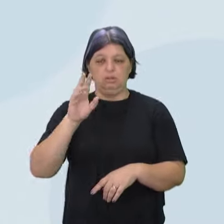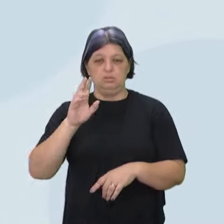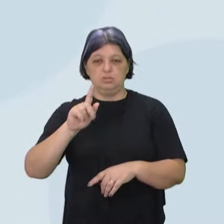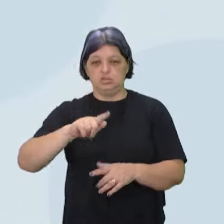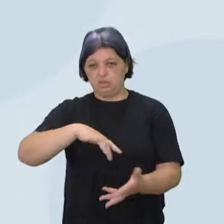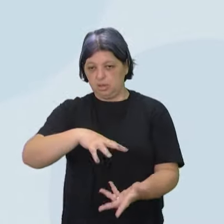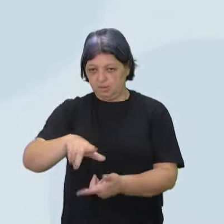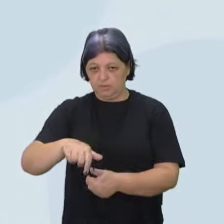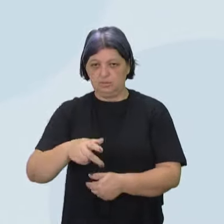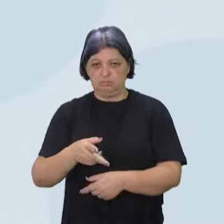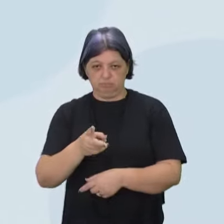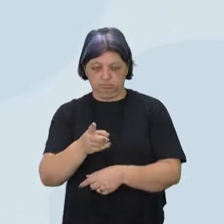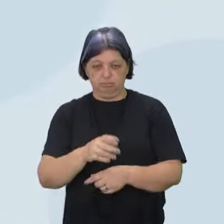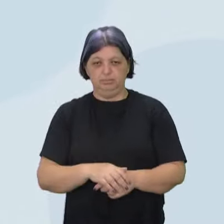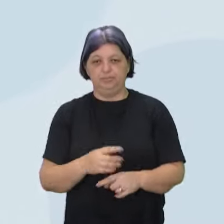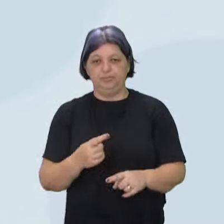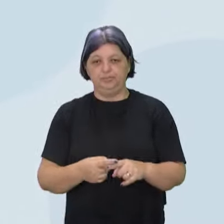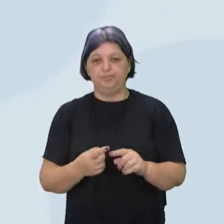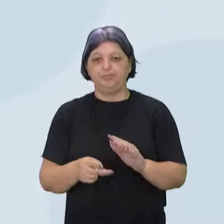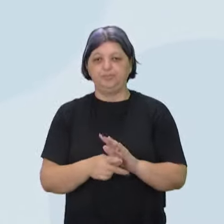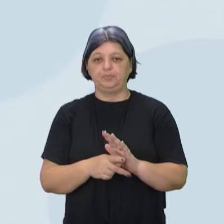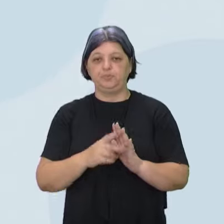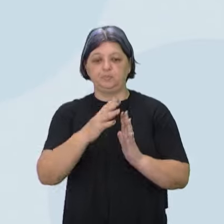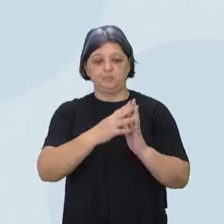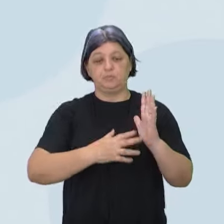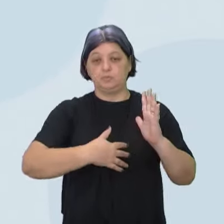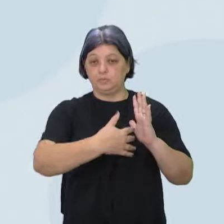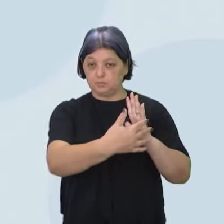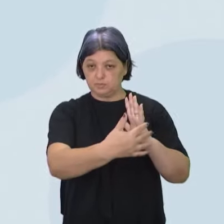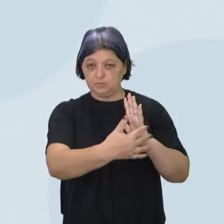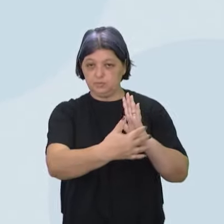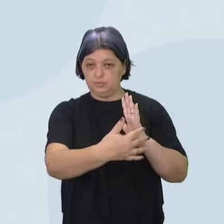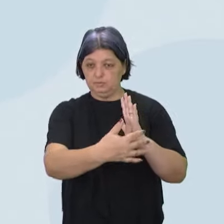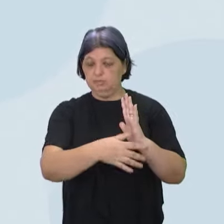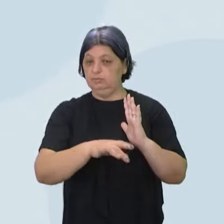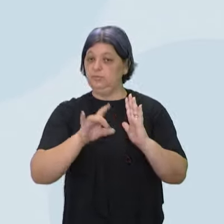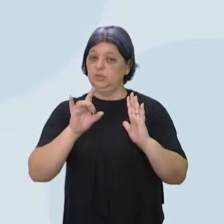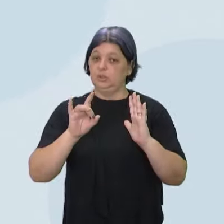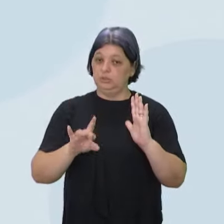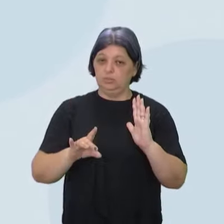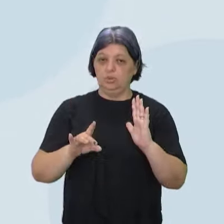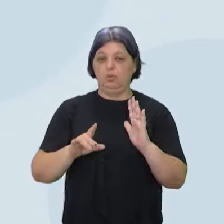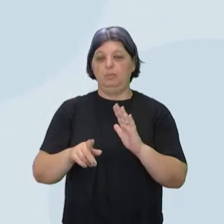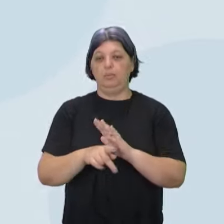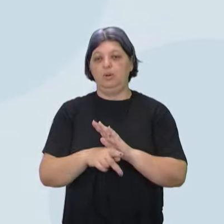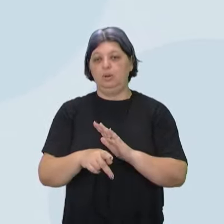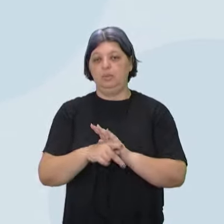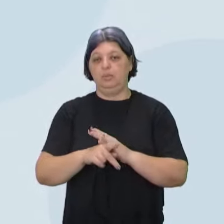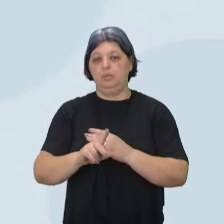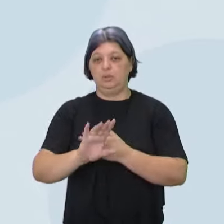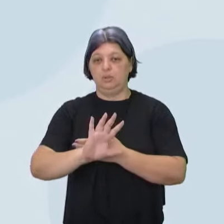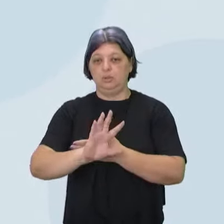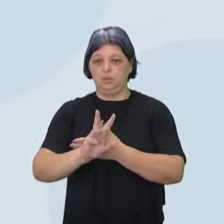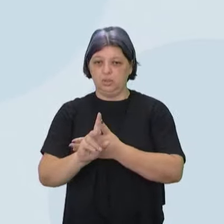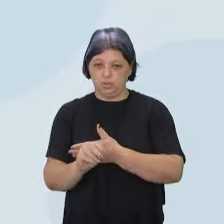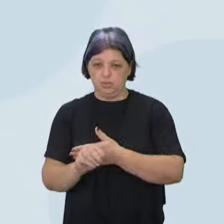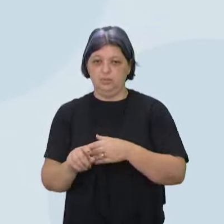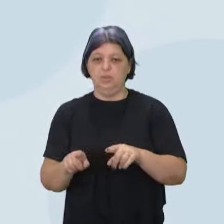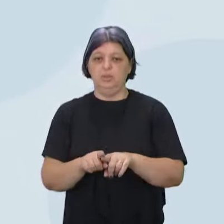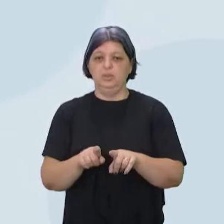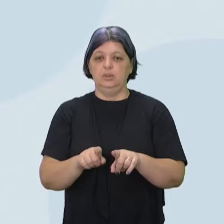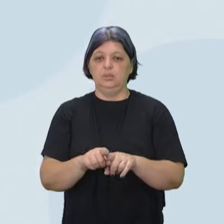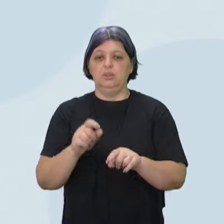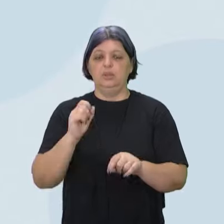E os itinerários formativos acabam sendo formados não só pelos componentes do Inova, mas por 2